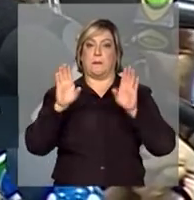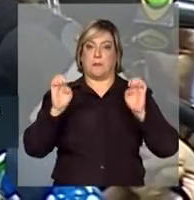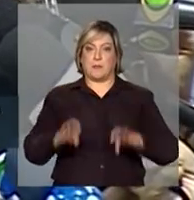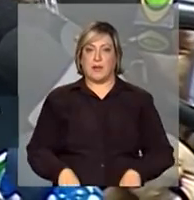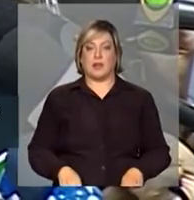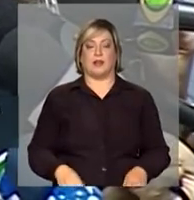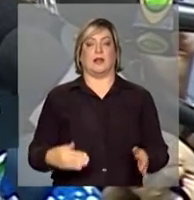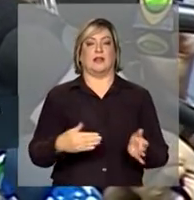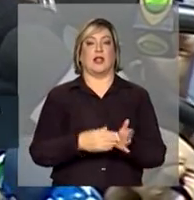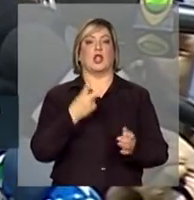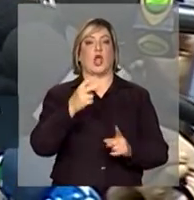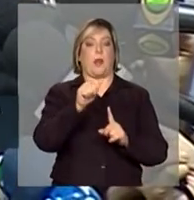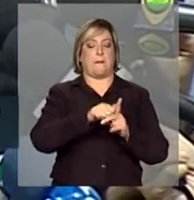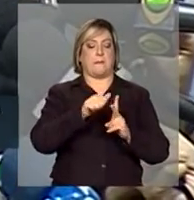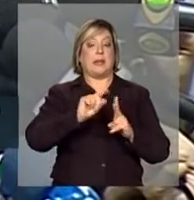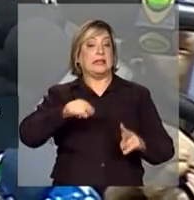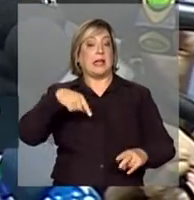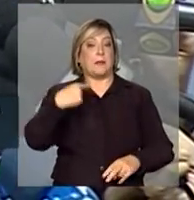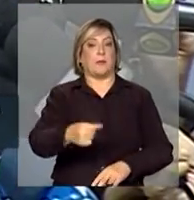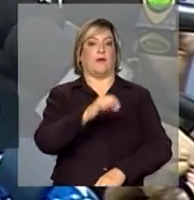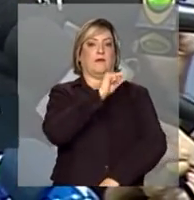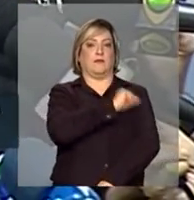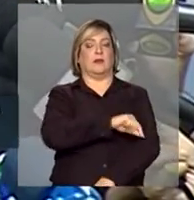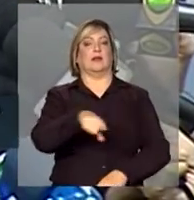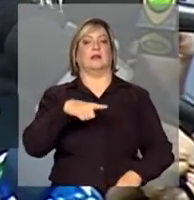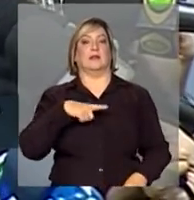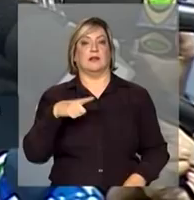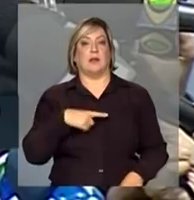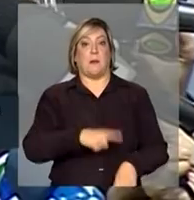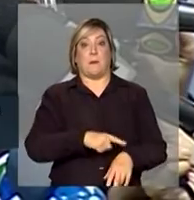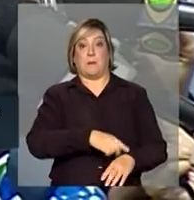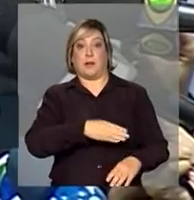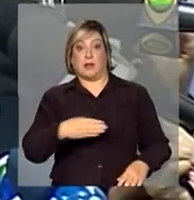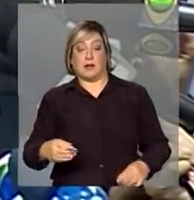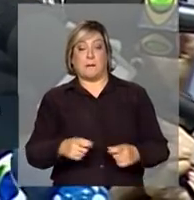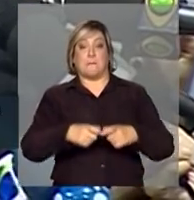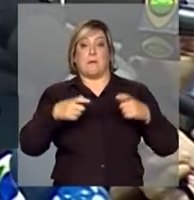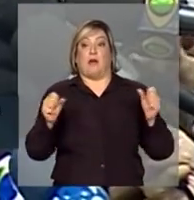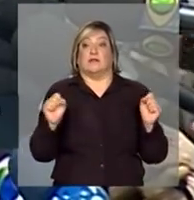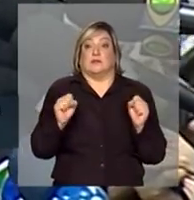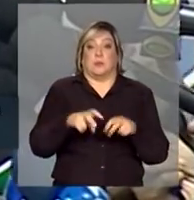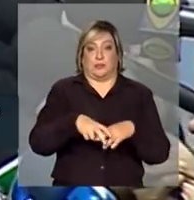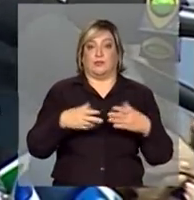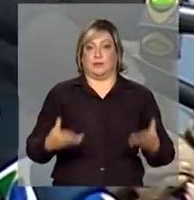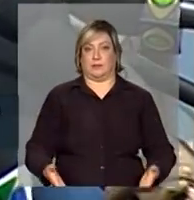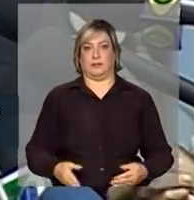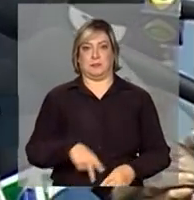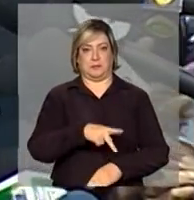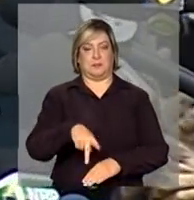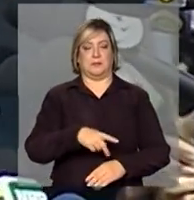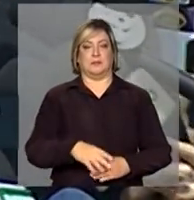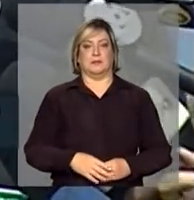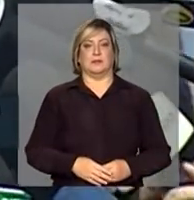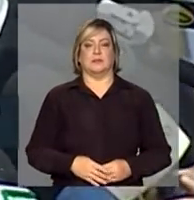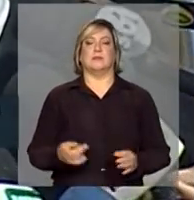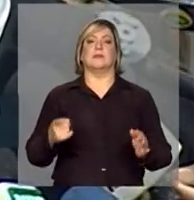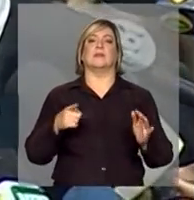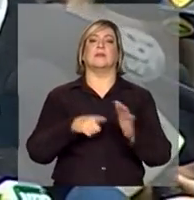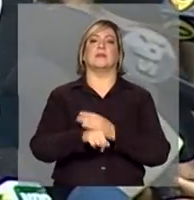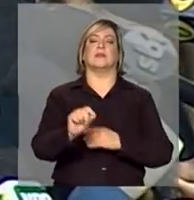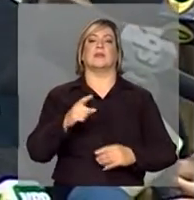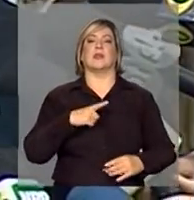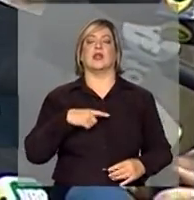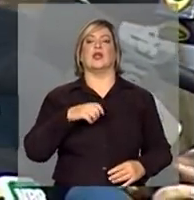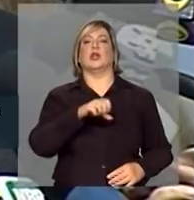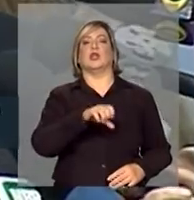por 2 meses depois da vacinação, que é o período do maior período de inverno no nosso país. Ministro, alguma estratégia especial para o Sul, levando em